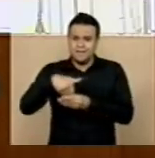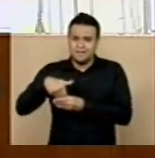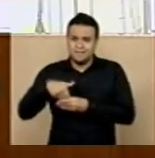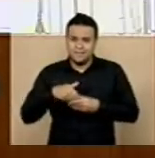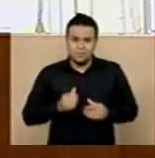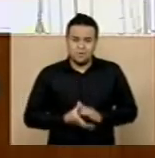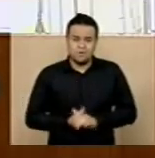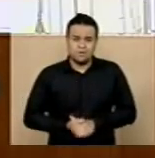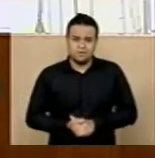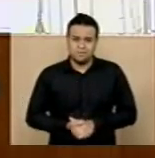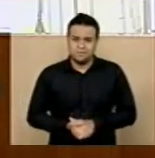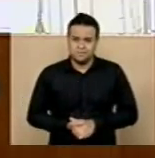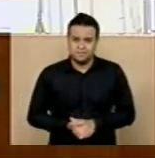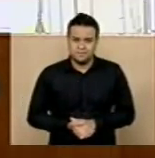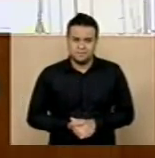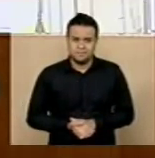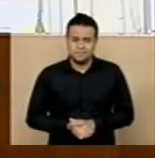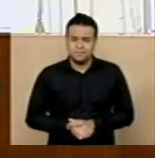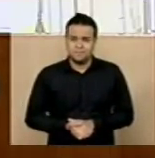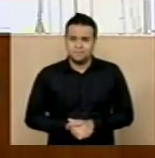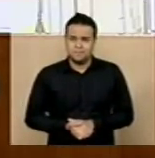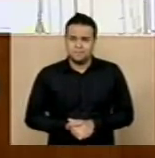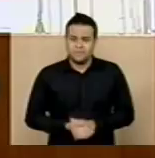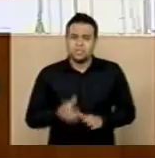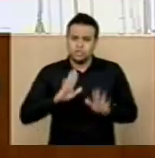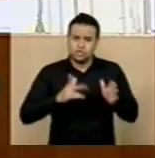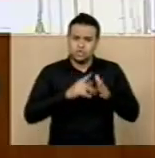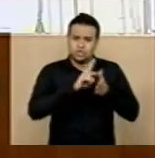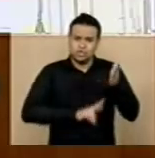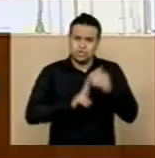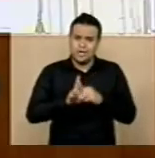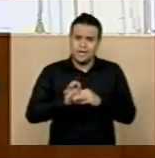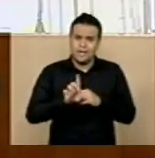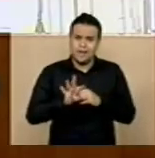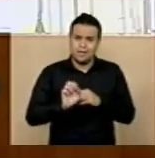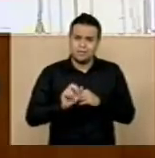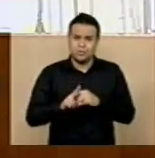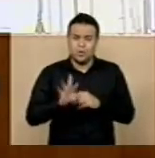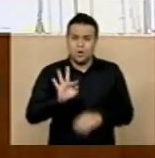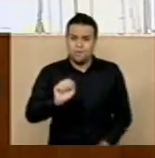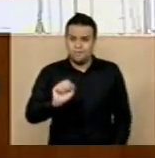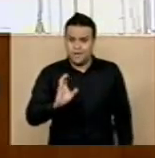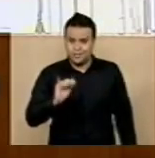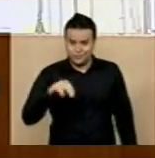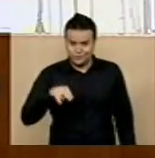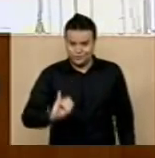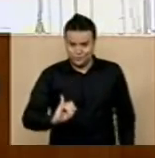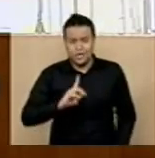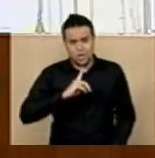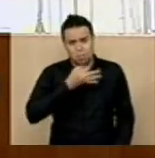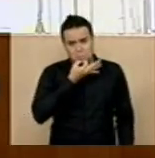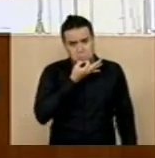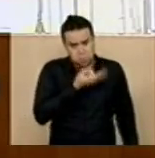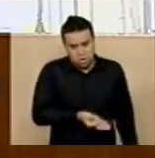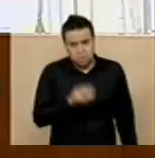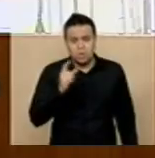apenas no precedente de que fui relatora e gentilmente citado pelo ministro Fachin, tenho me pronunciado no